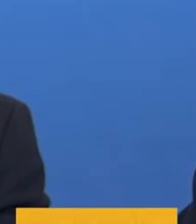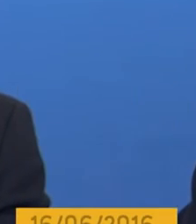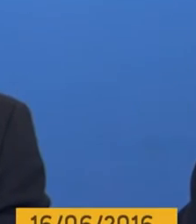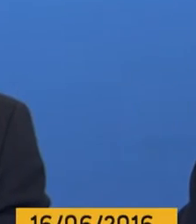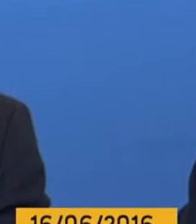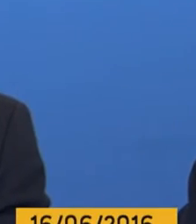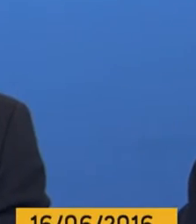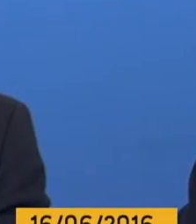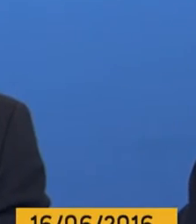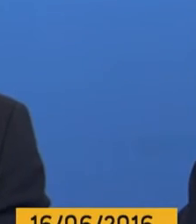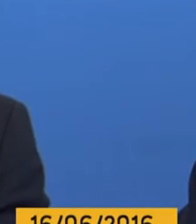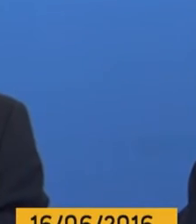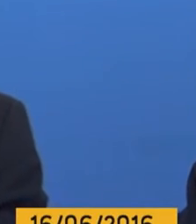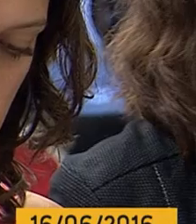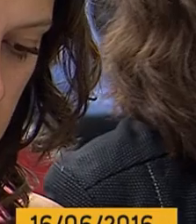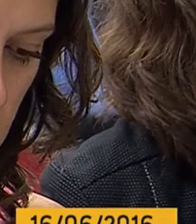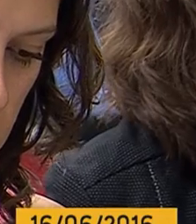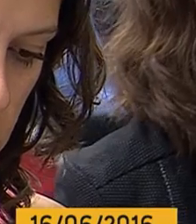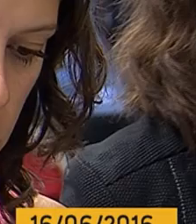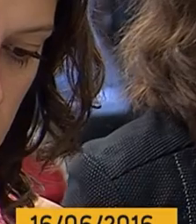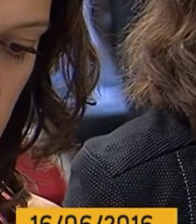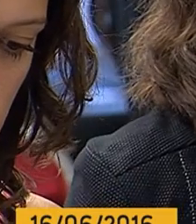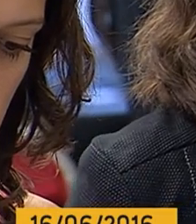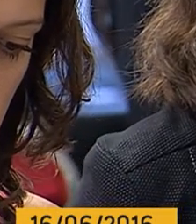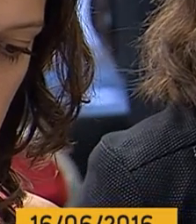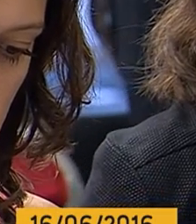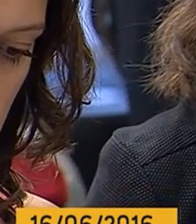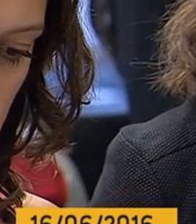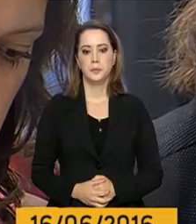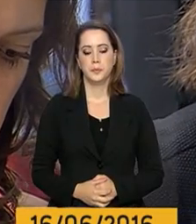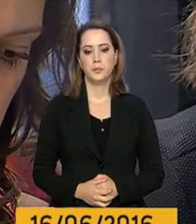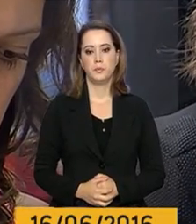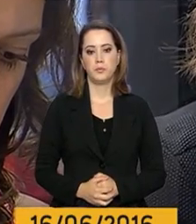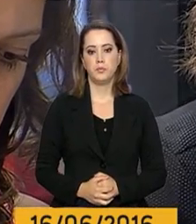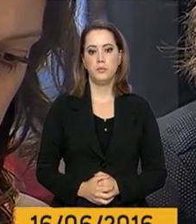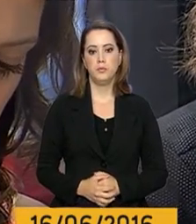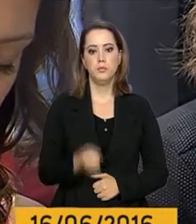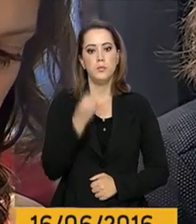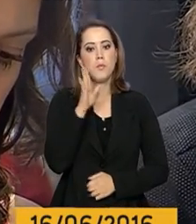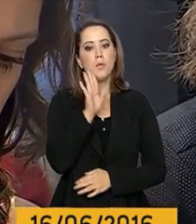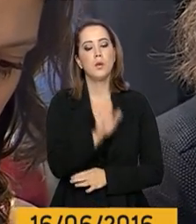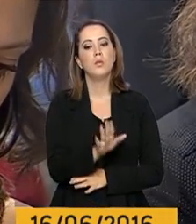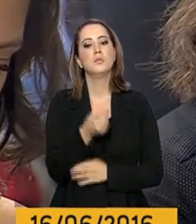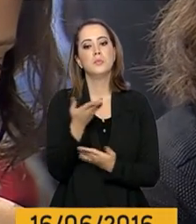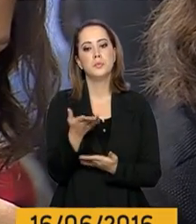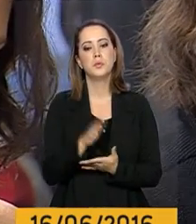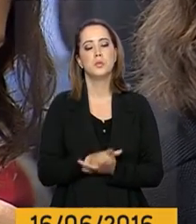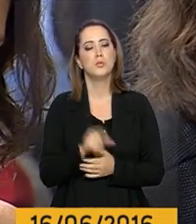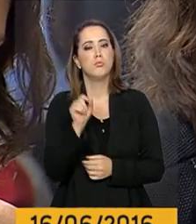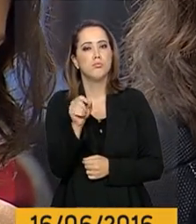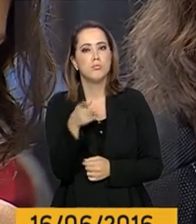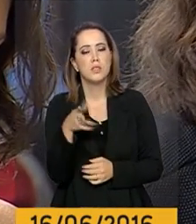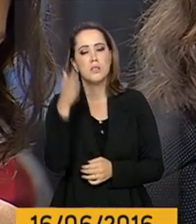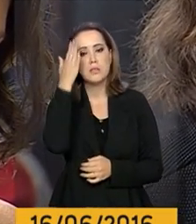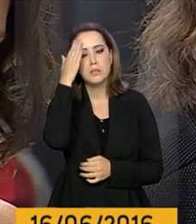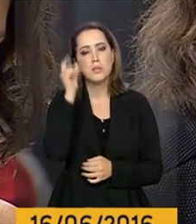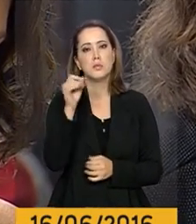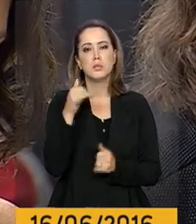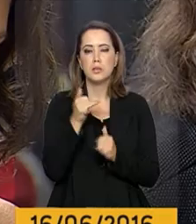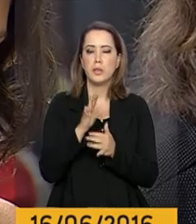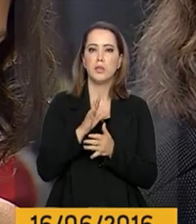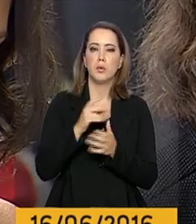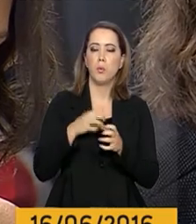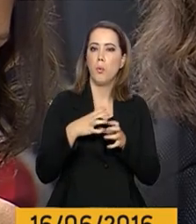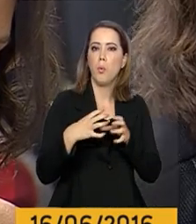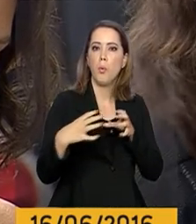do Valor Econômico. Boa tarde, ministro. Boa tarde, Andréa. Por acaso está no radar assim, algum anúncio de expansão também